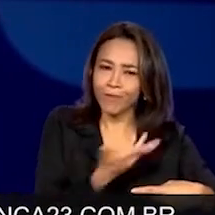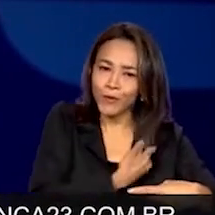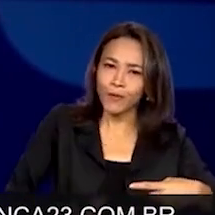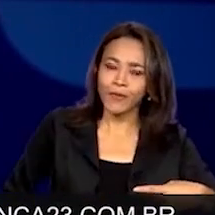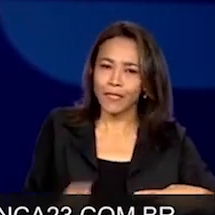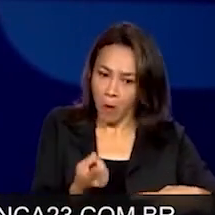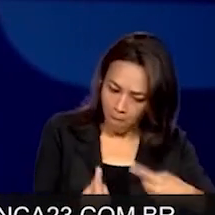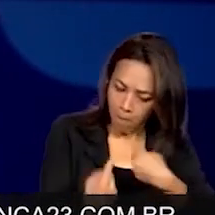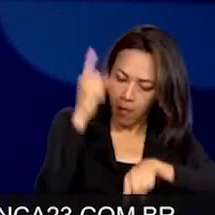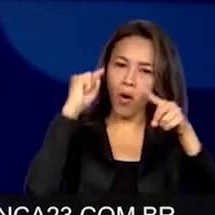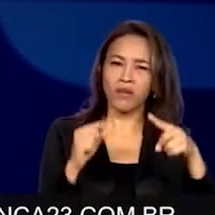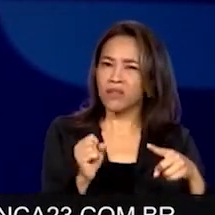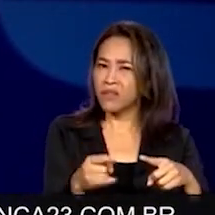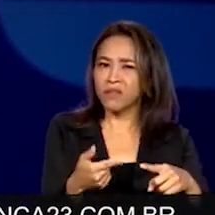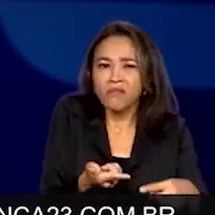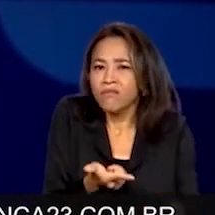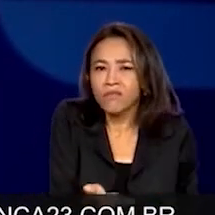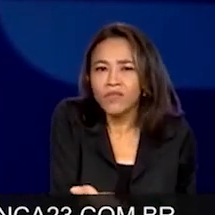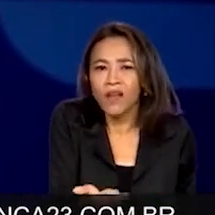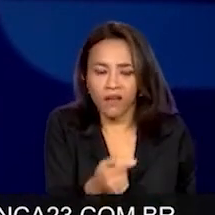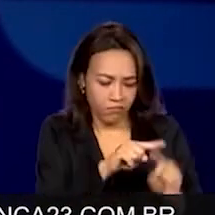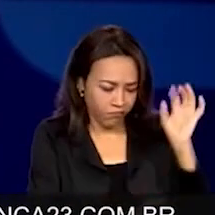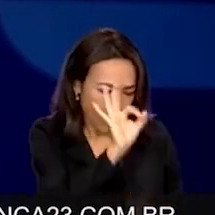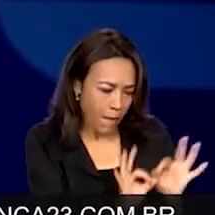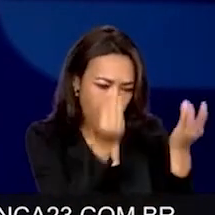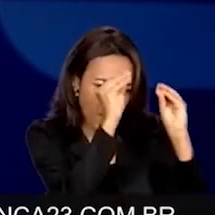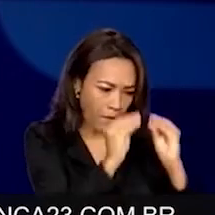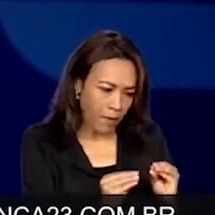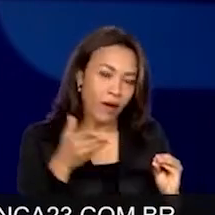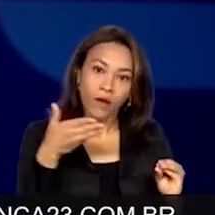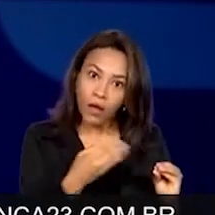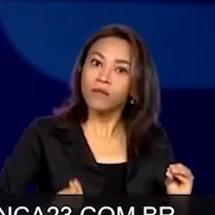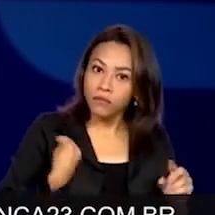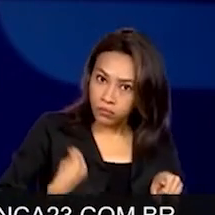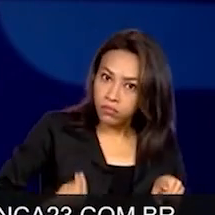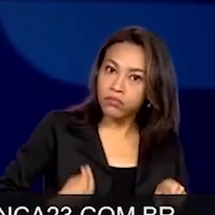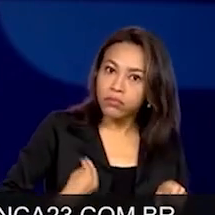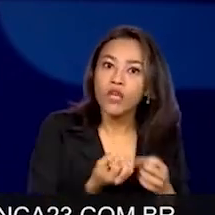ela existe com êxito se ela não for planejada, e o planejamento só existe se tiver informações.